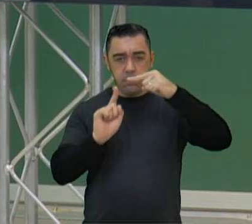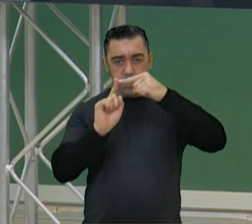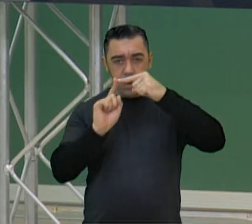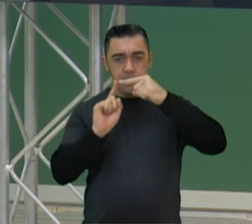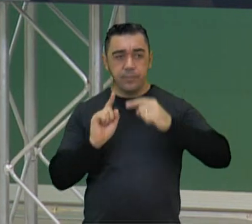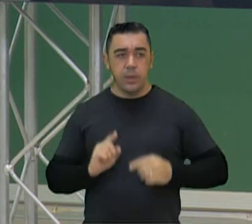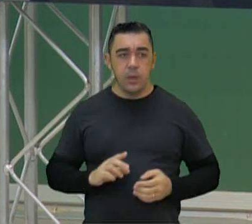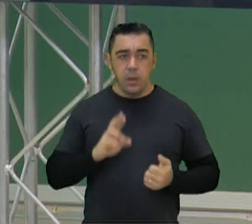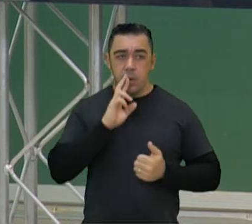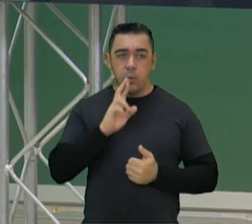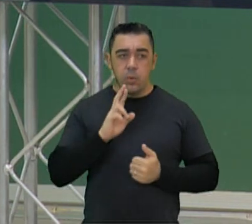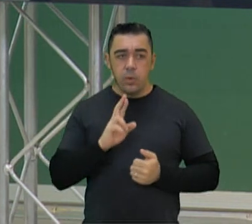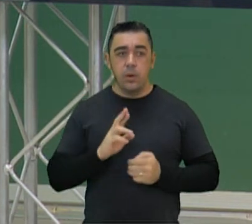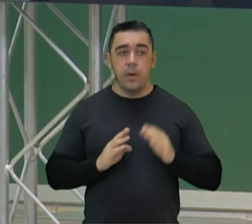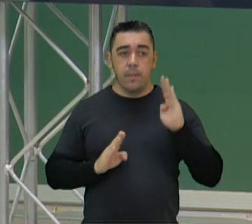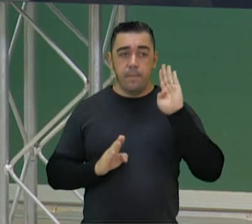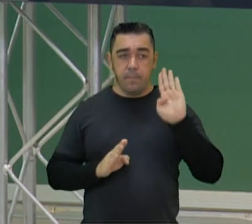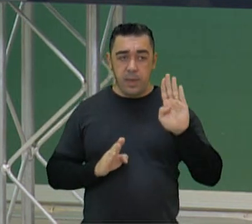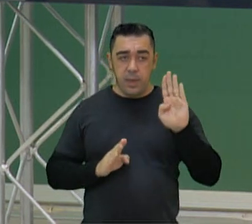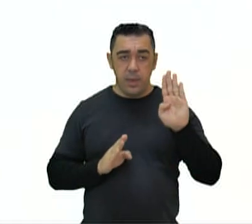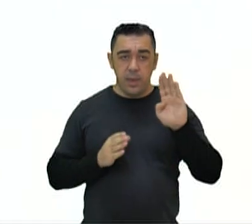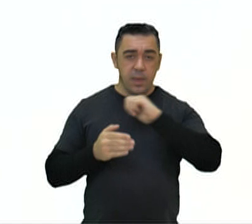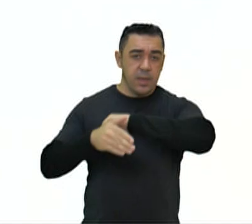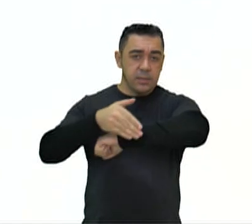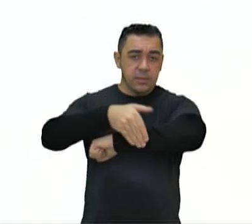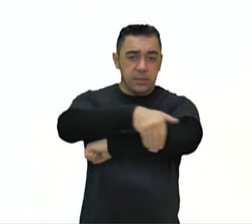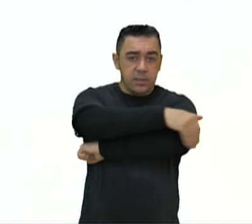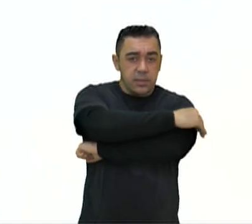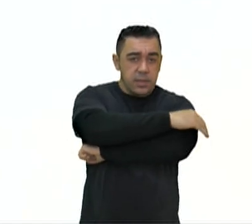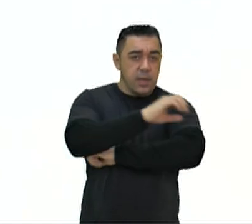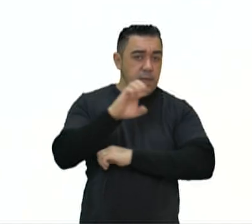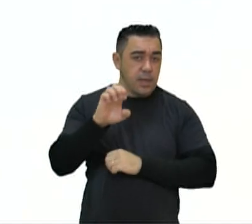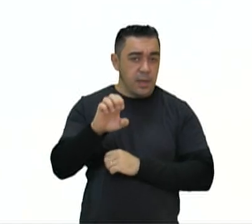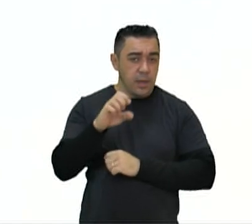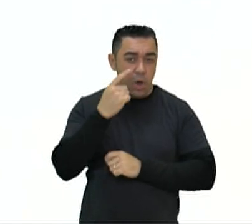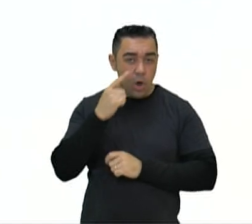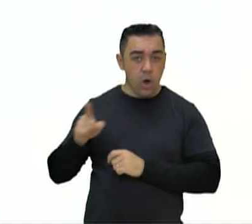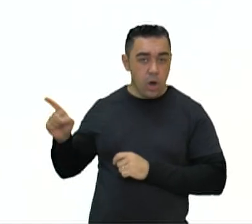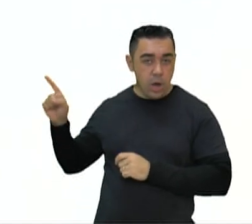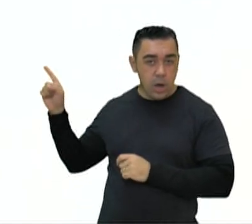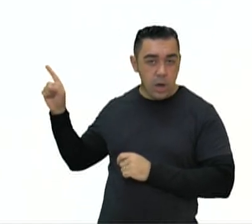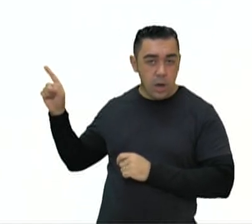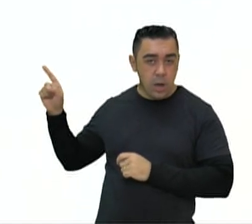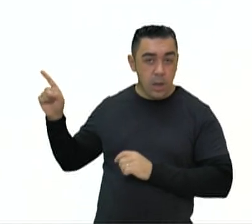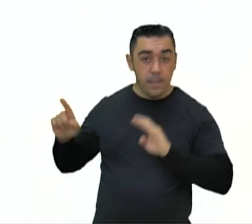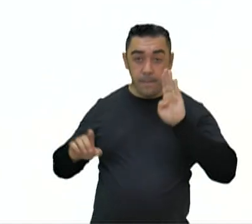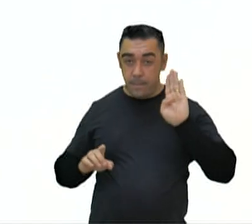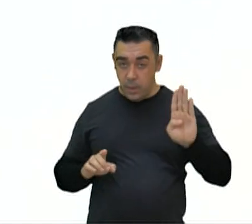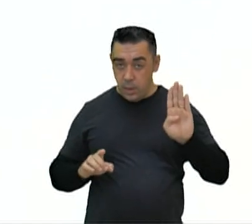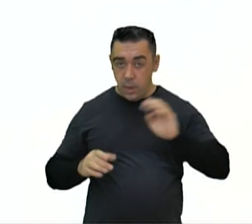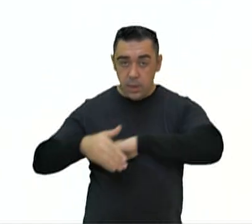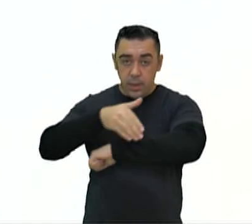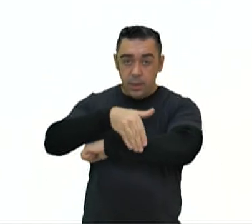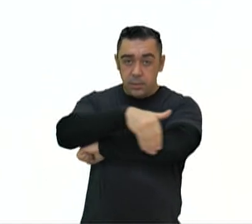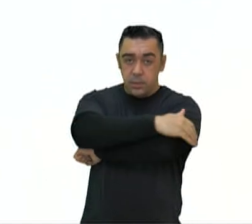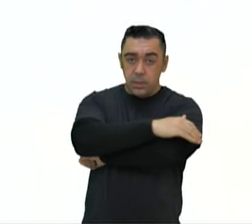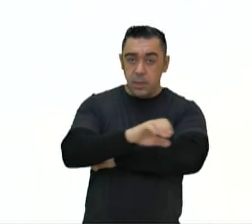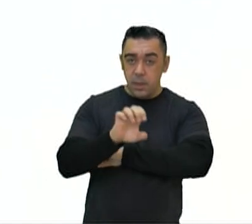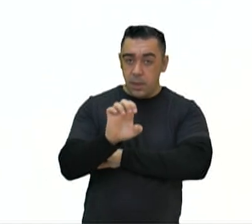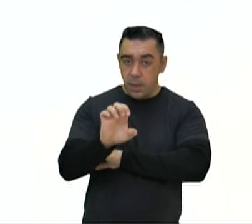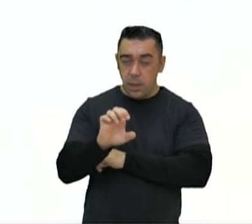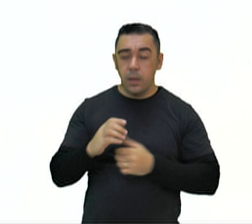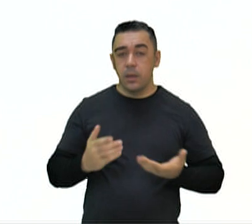B, esquina com a rua E. Veja só o plano cartesiano, primeiro quadrante, então